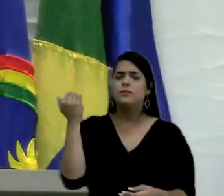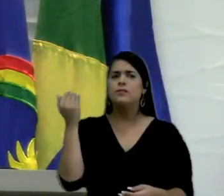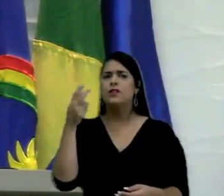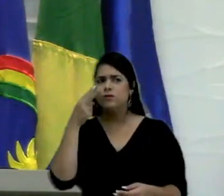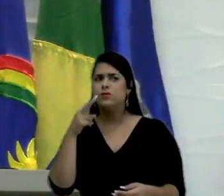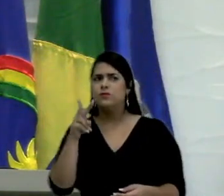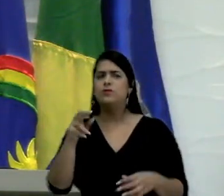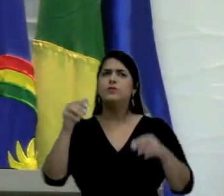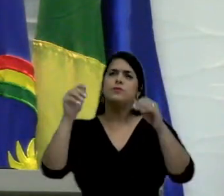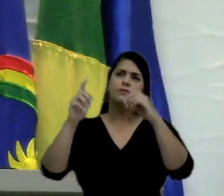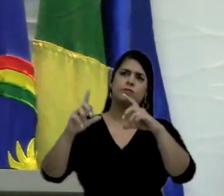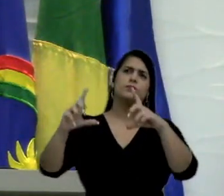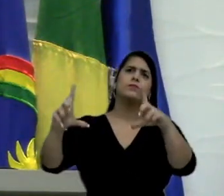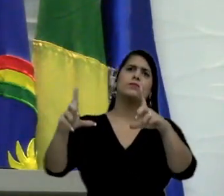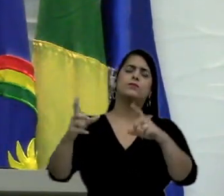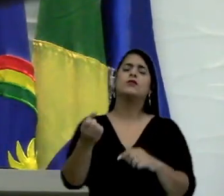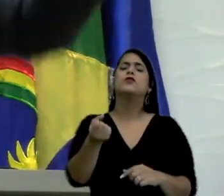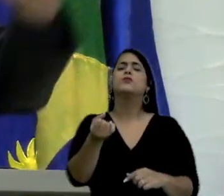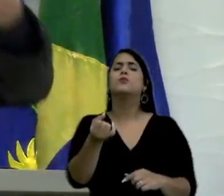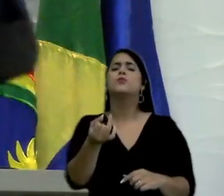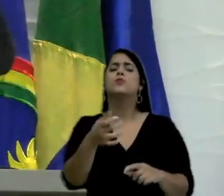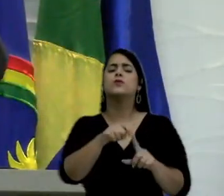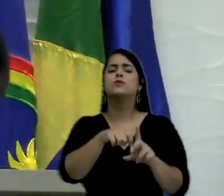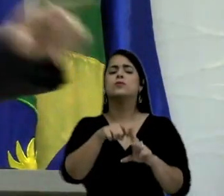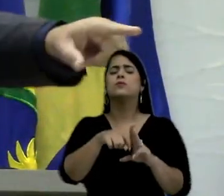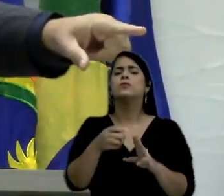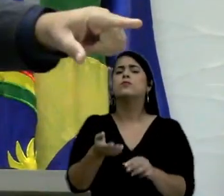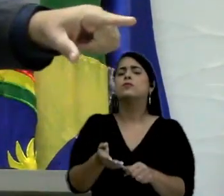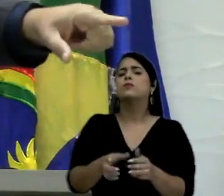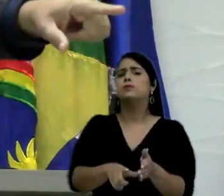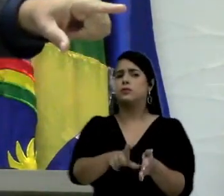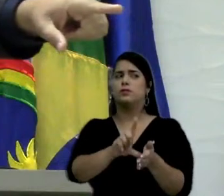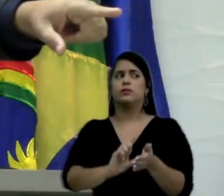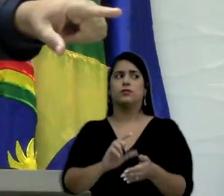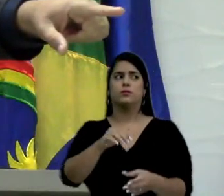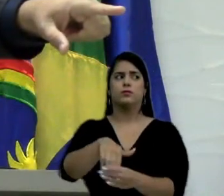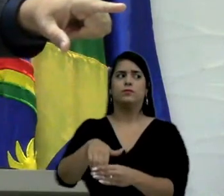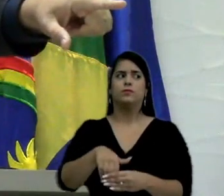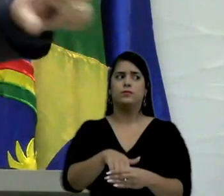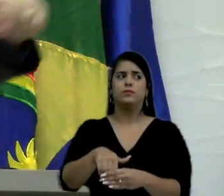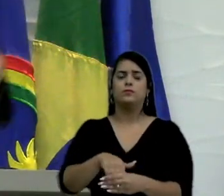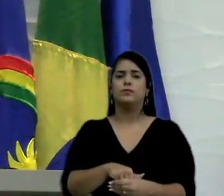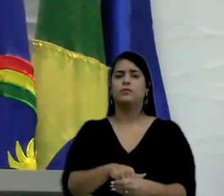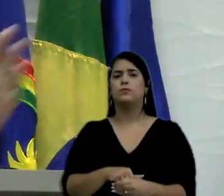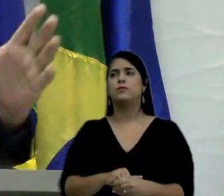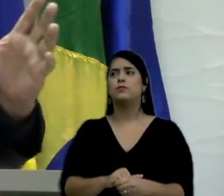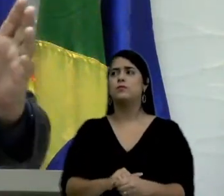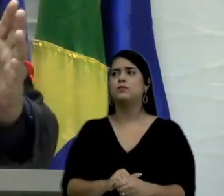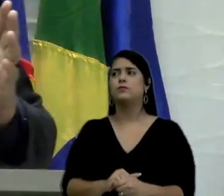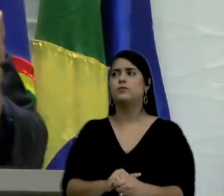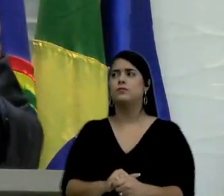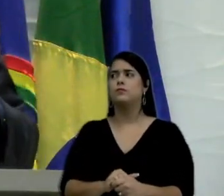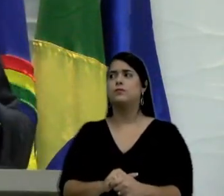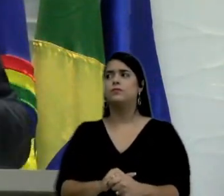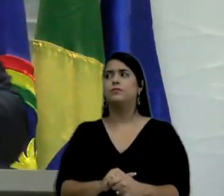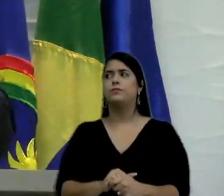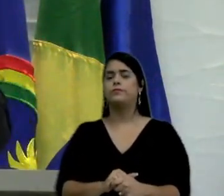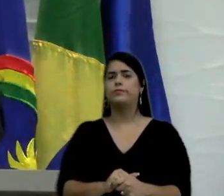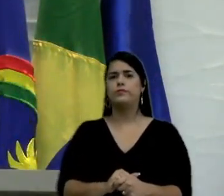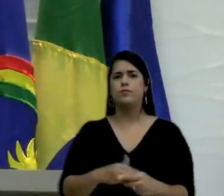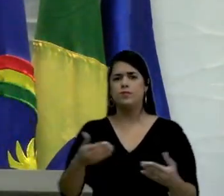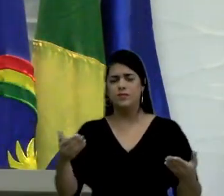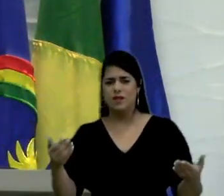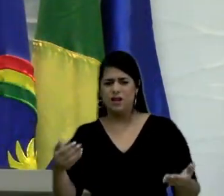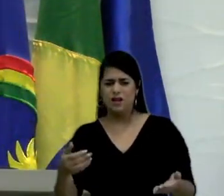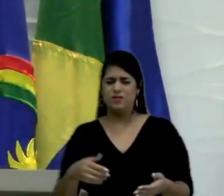placa lá quantos meses foi antes da eleição sei que foi no ano foi três meses não foi vereadora neid pronto aí a gestão